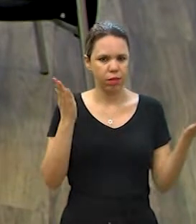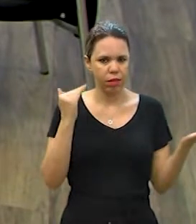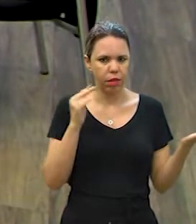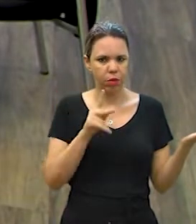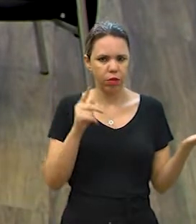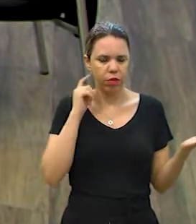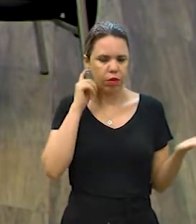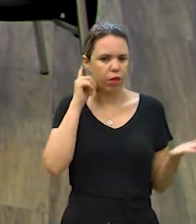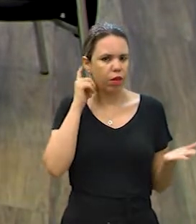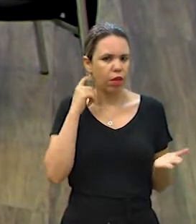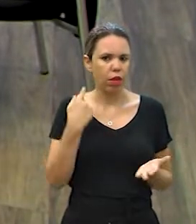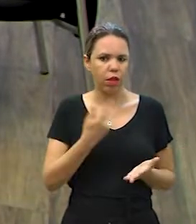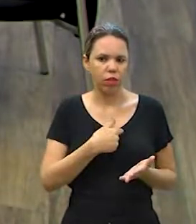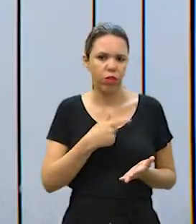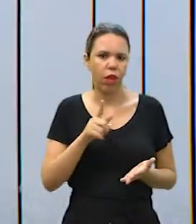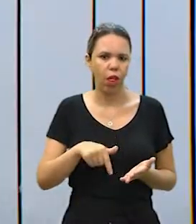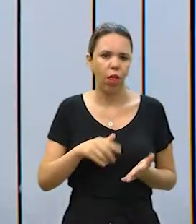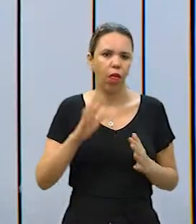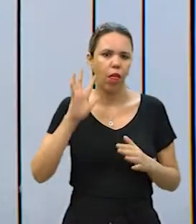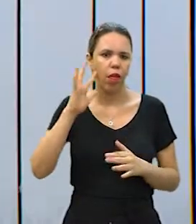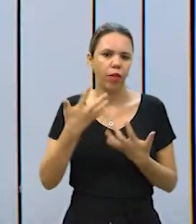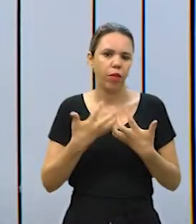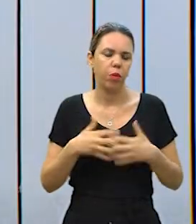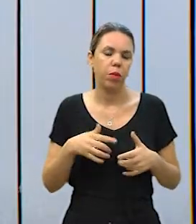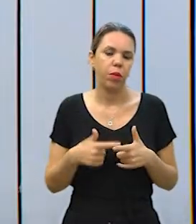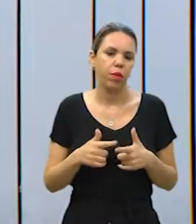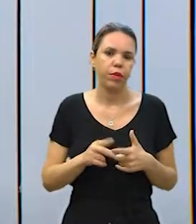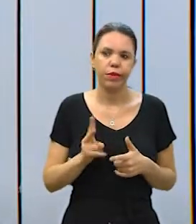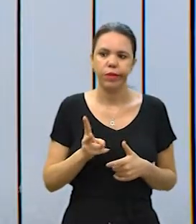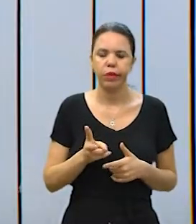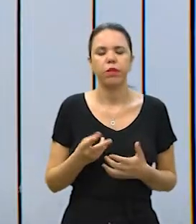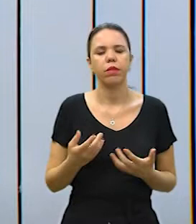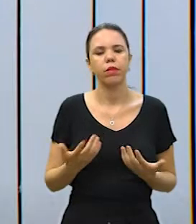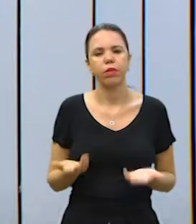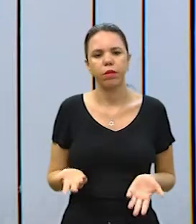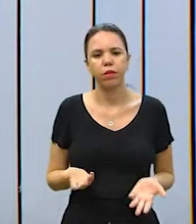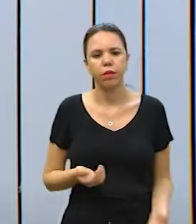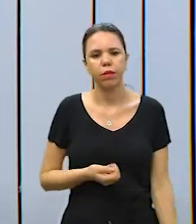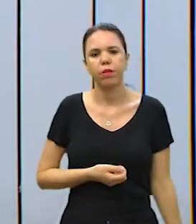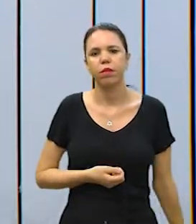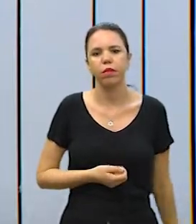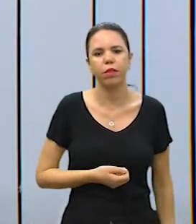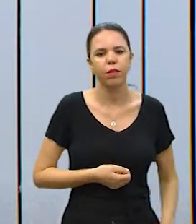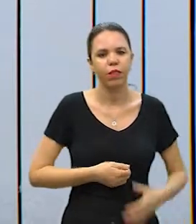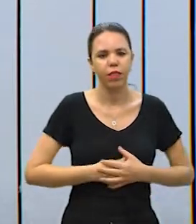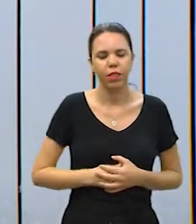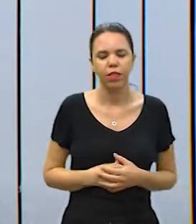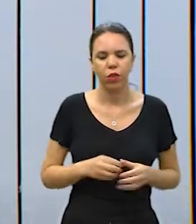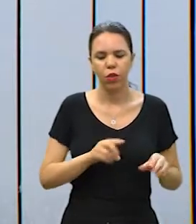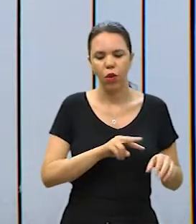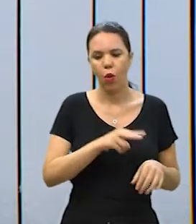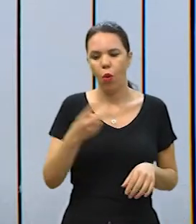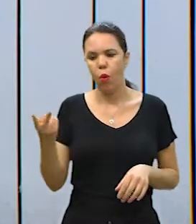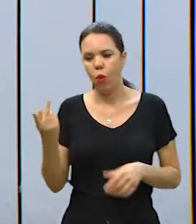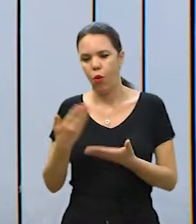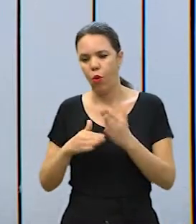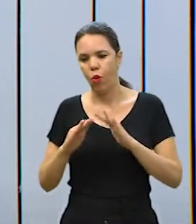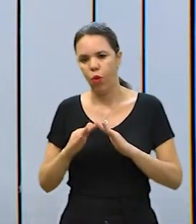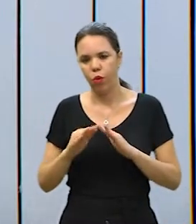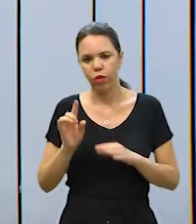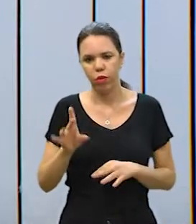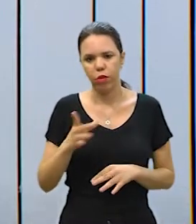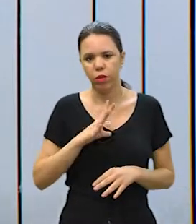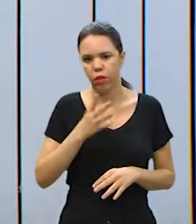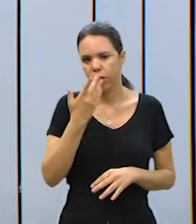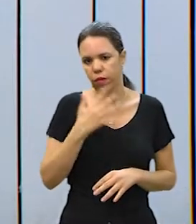Paulo sabe, a gente vive apagando incêndio. Né? A gente está toda hora apagando incêndio. Então, ela foi transferida para uma escola onde